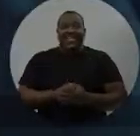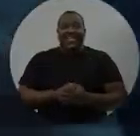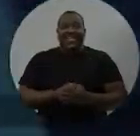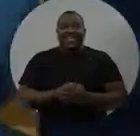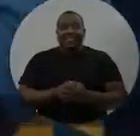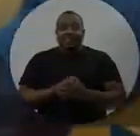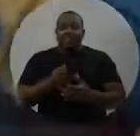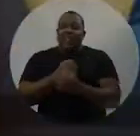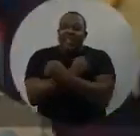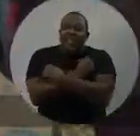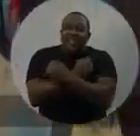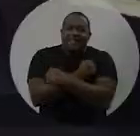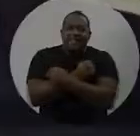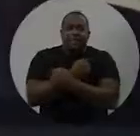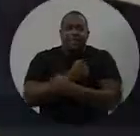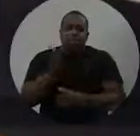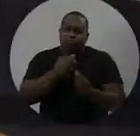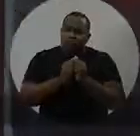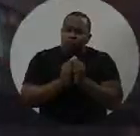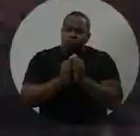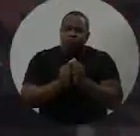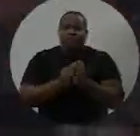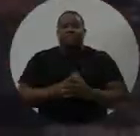Um abraço. Tamo junto, irmão.